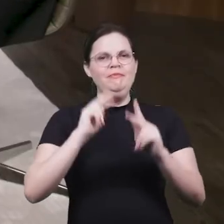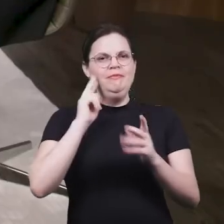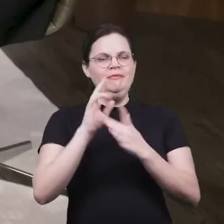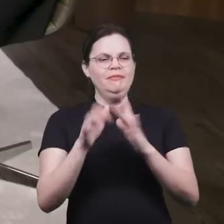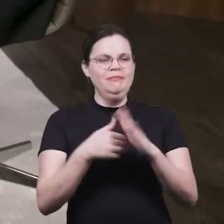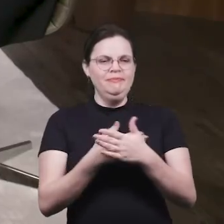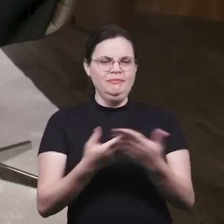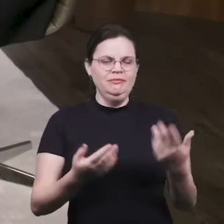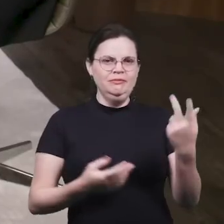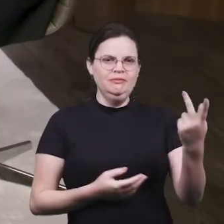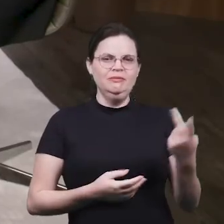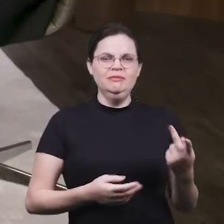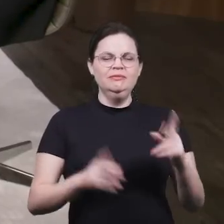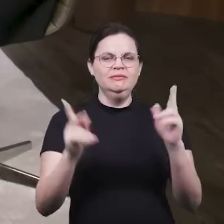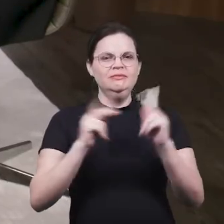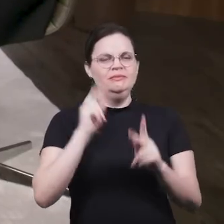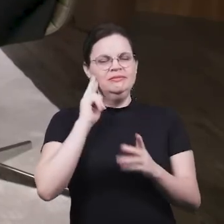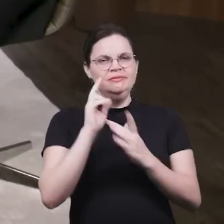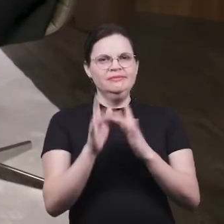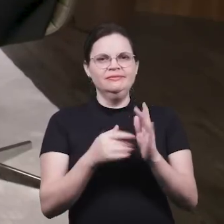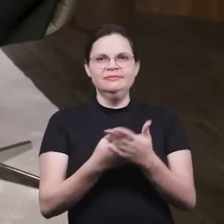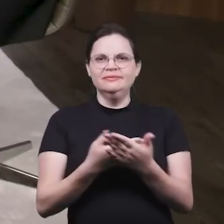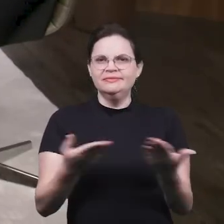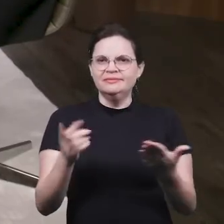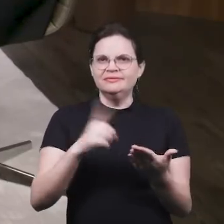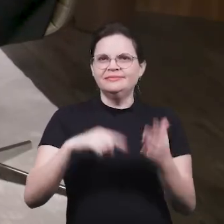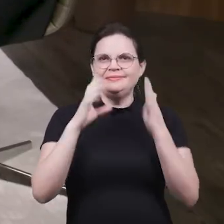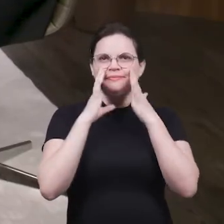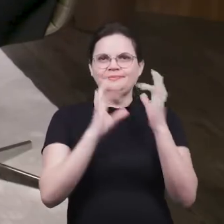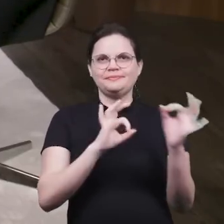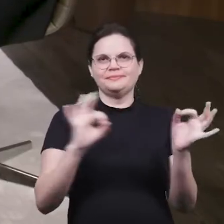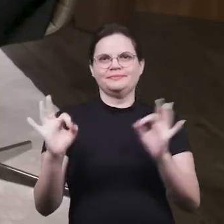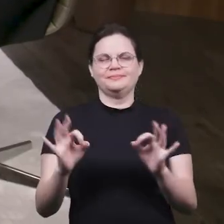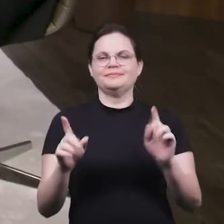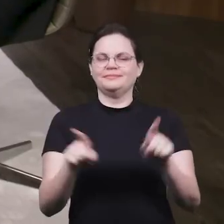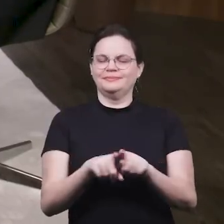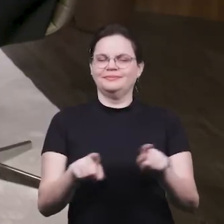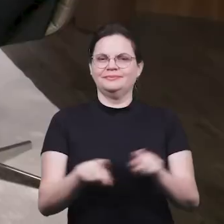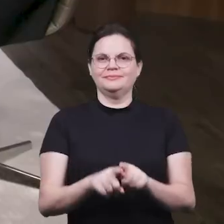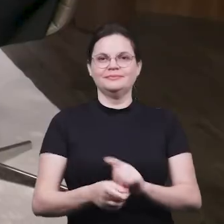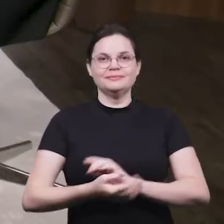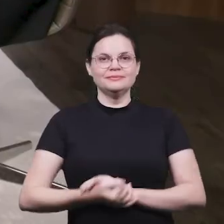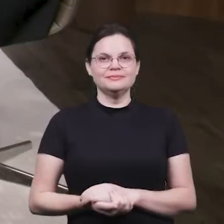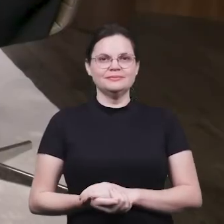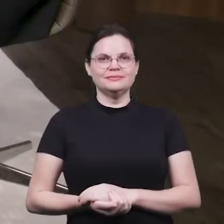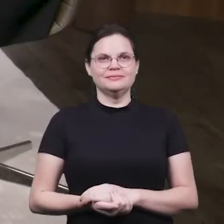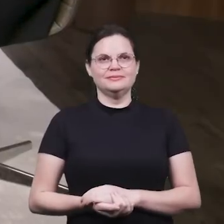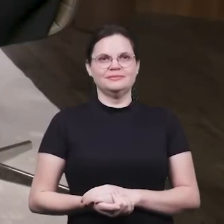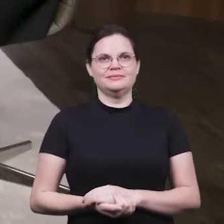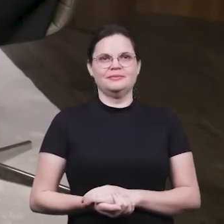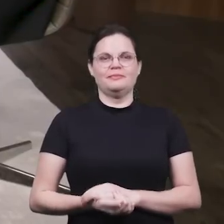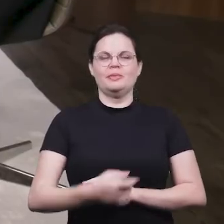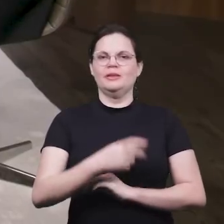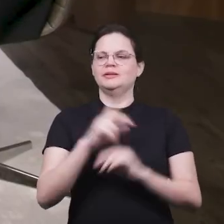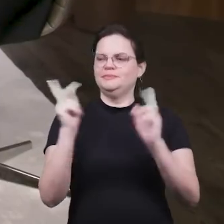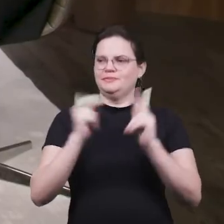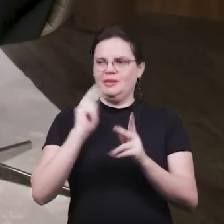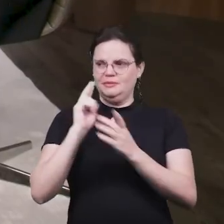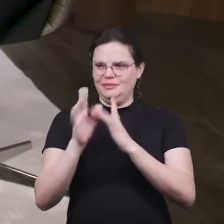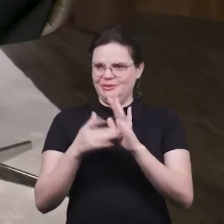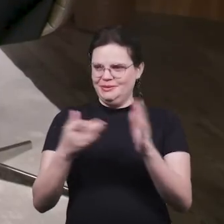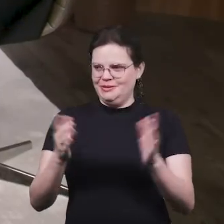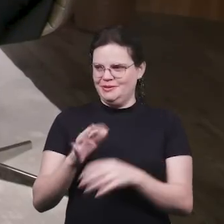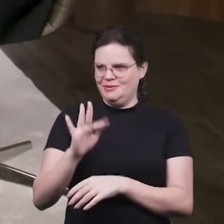Kézia, paz do Senhor Fernanda. Paz do Senhor. Paz do Senhor os nossos irmãos que estão nos assistindo. Amém. Paz do Senhor Fernanda. Paz do